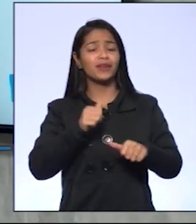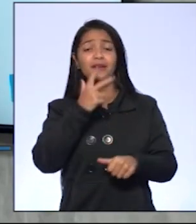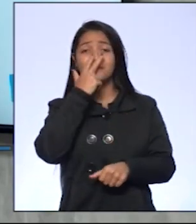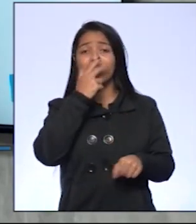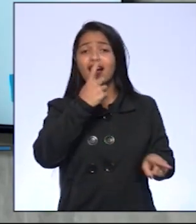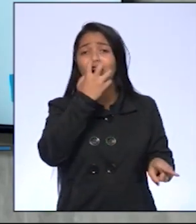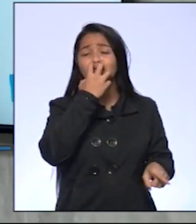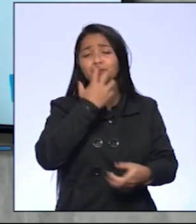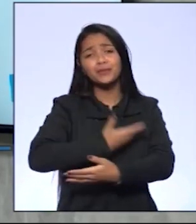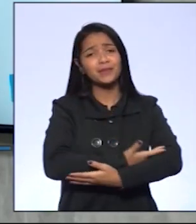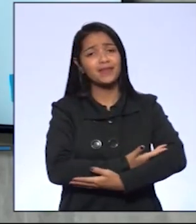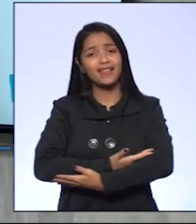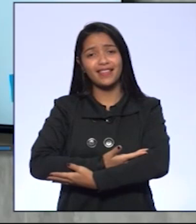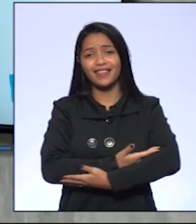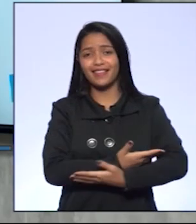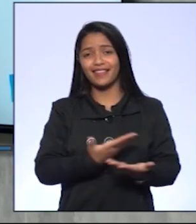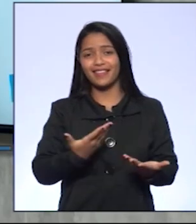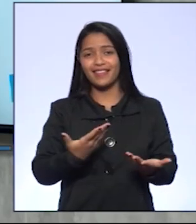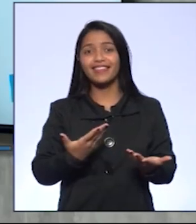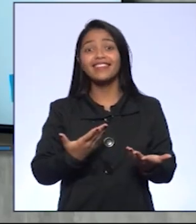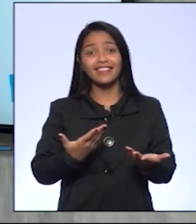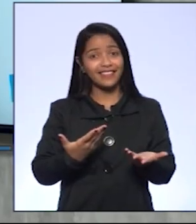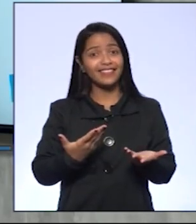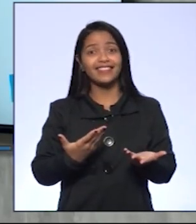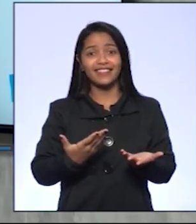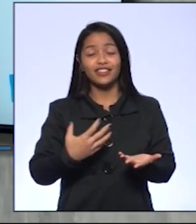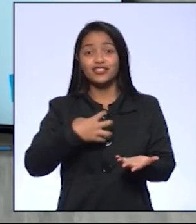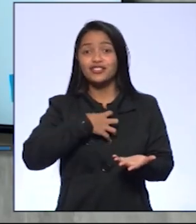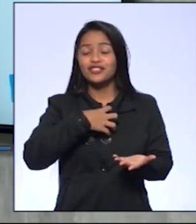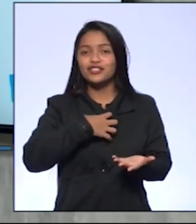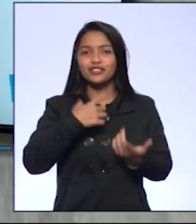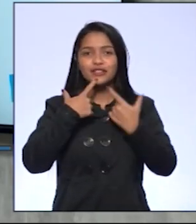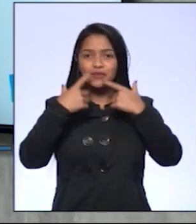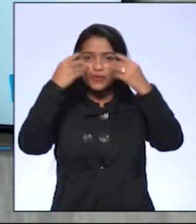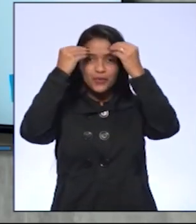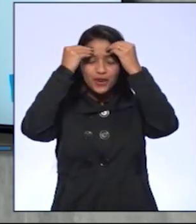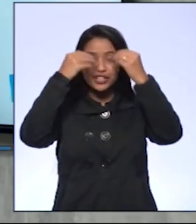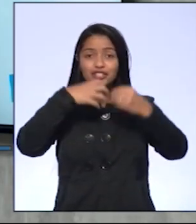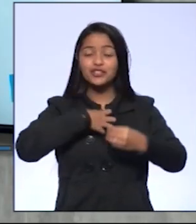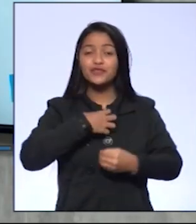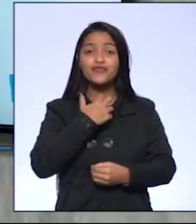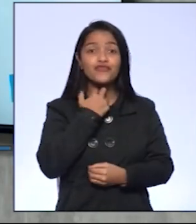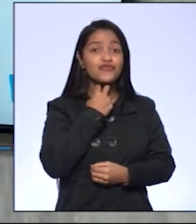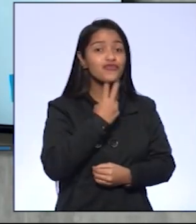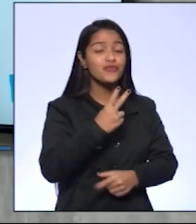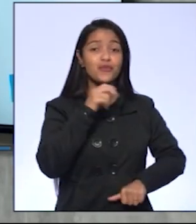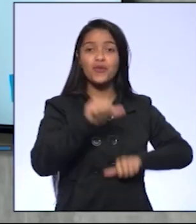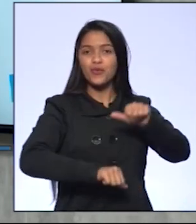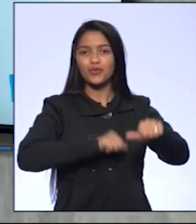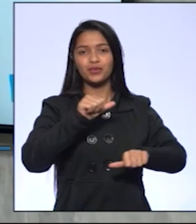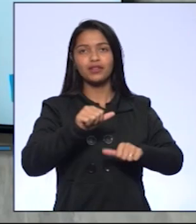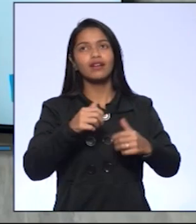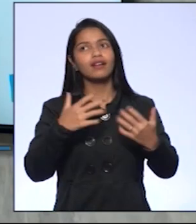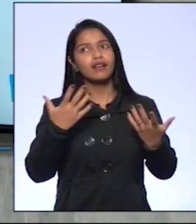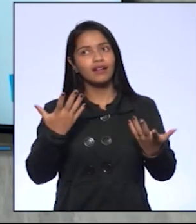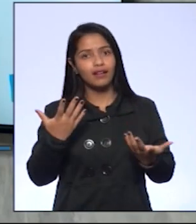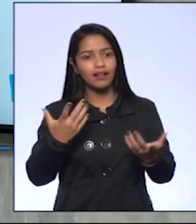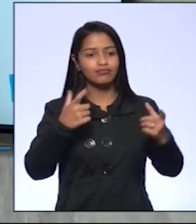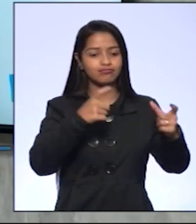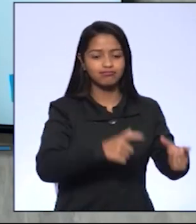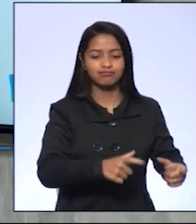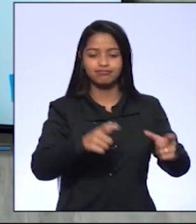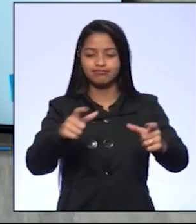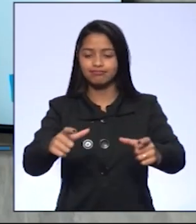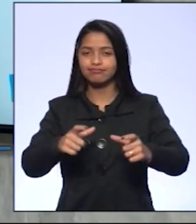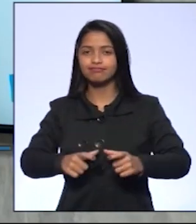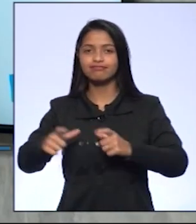cachorro fosse um bebê? Essa mudança de escolha de linguagem tem a ver com a ideia da variante situacional. Beleza?